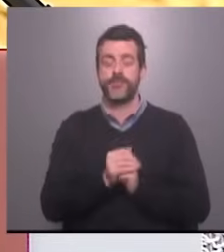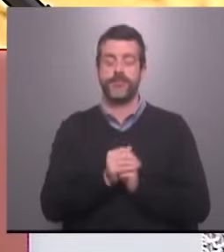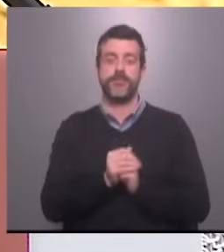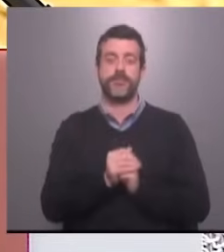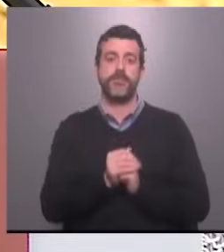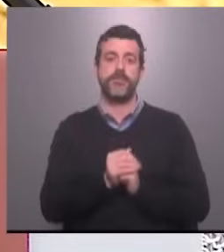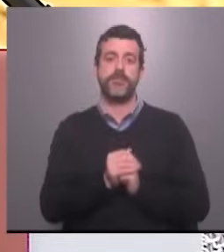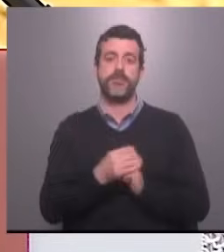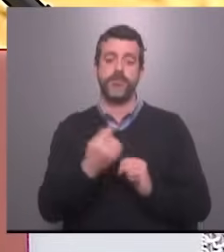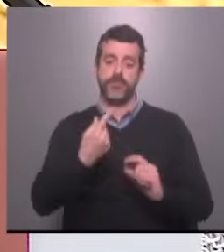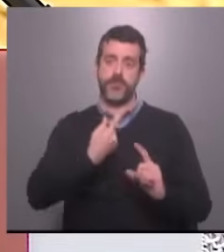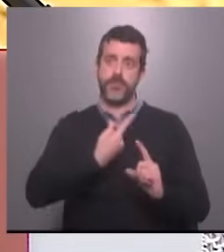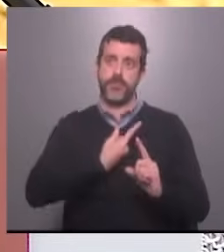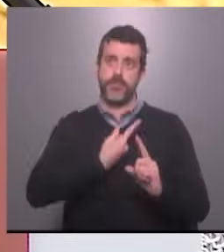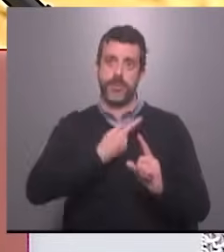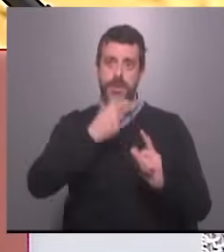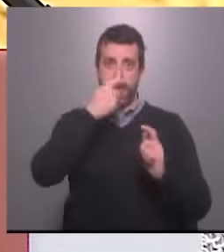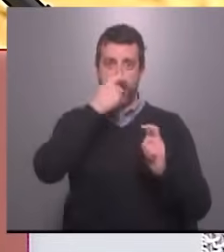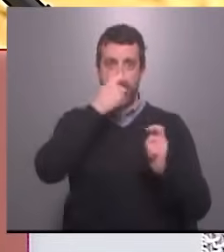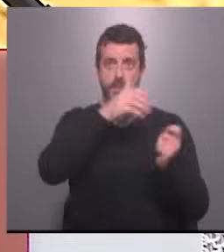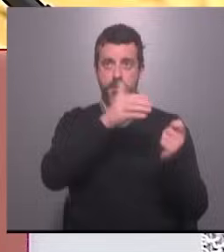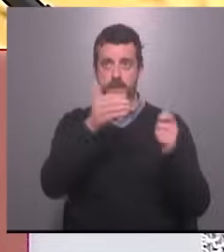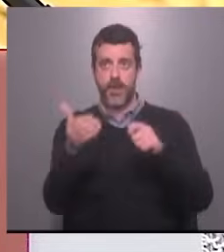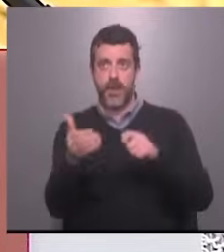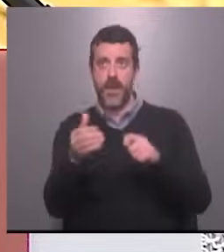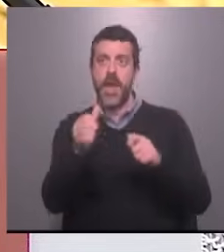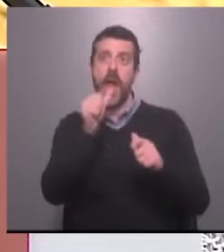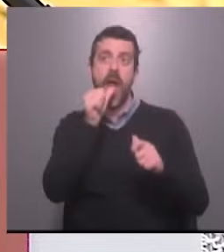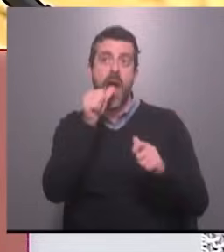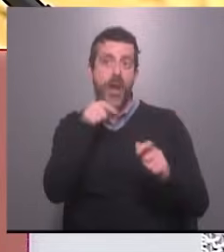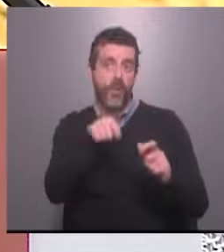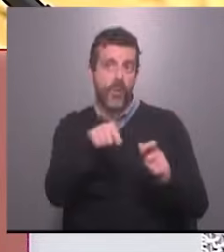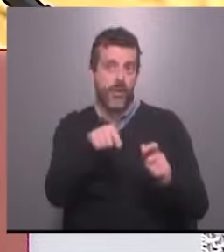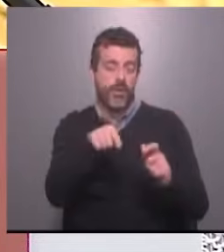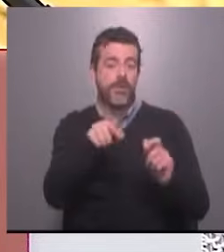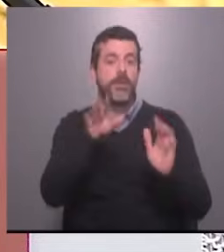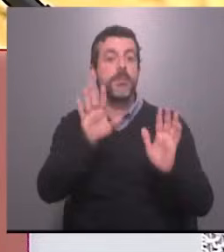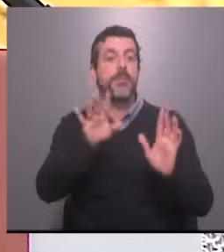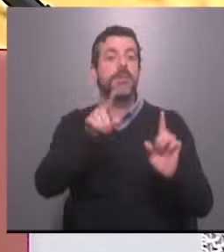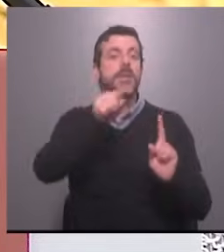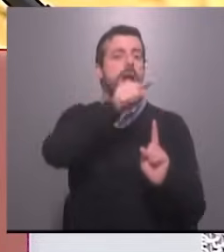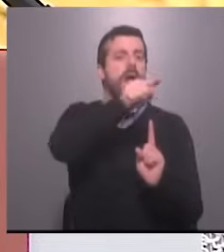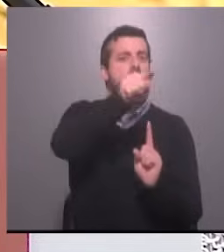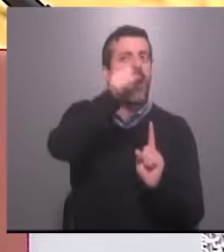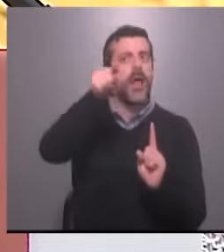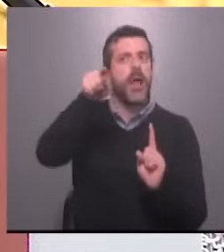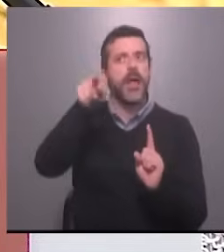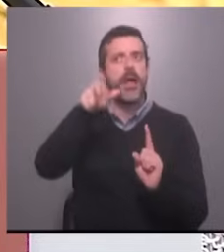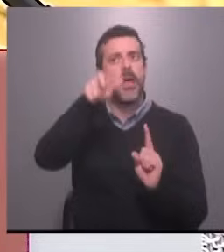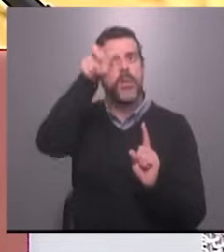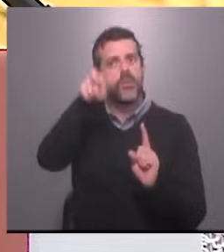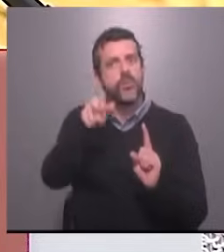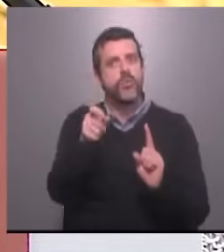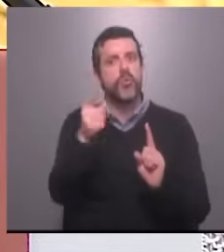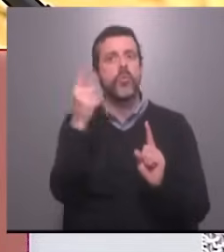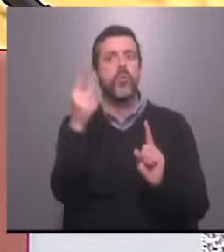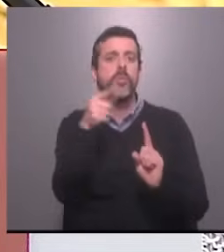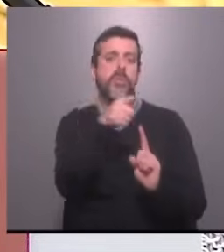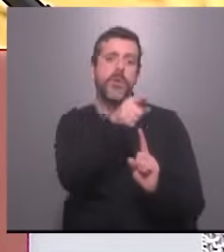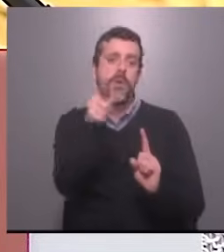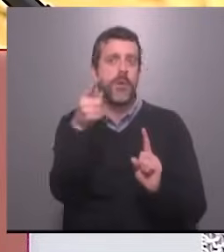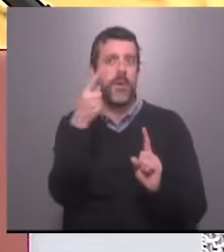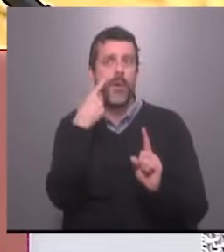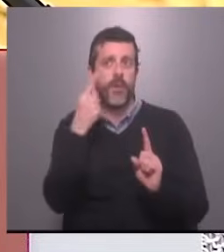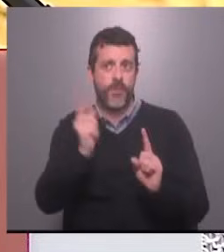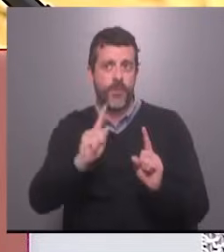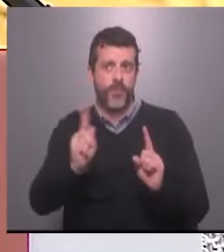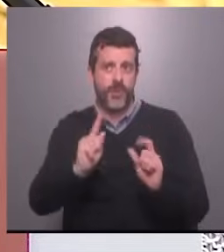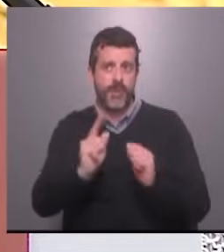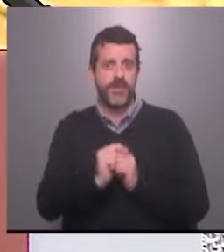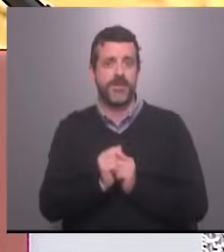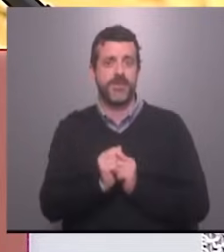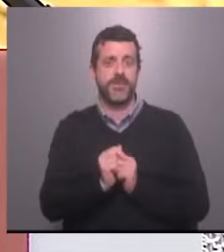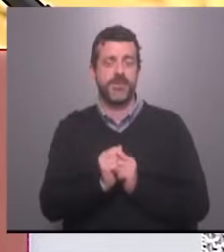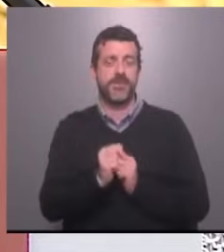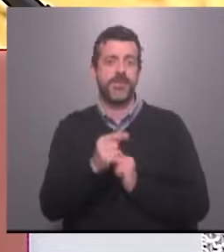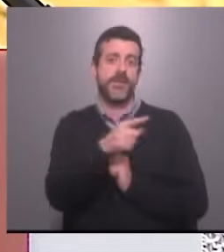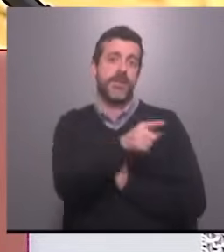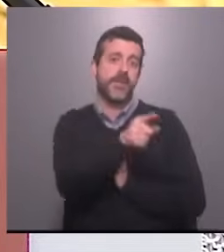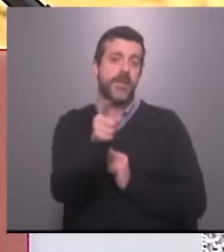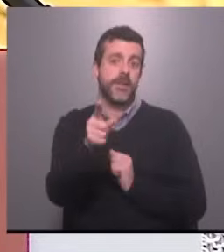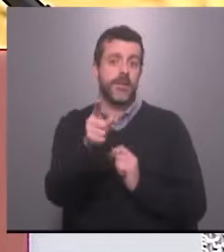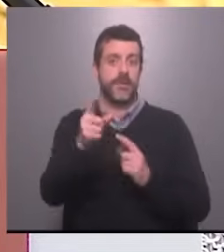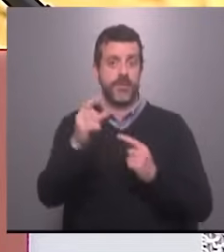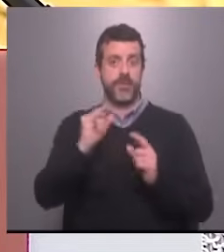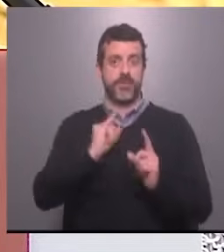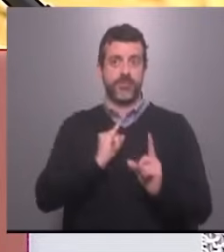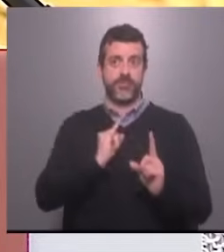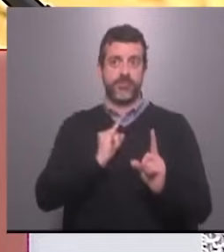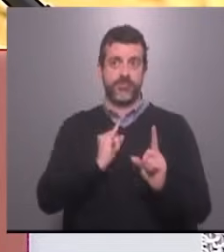João respondeu-lhes: eu batizo na água, mas no meio de vós está alguém que não